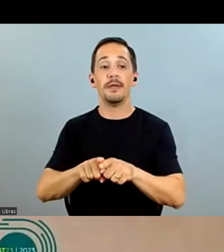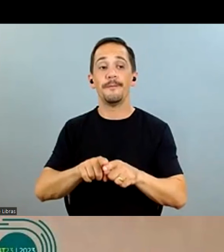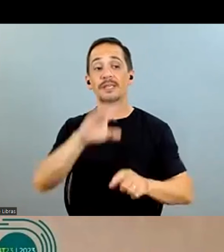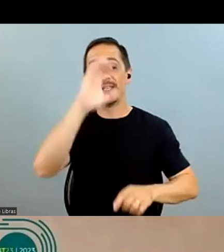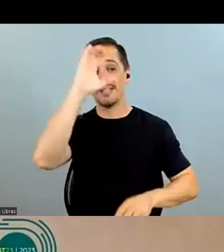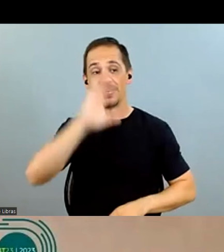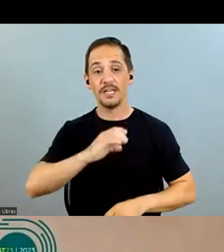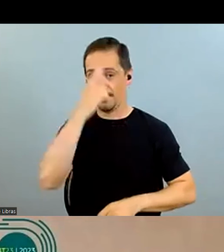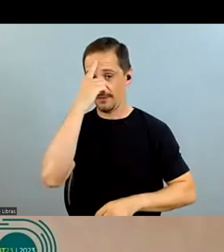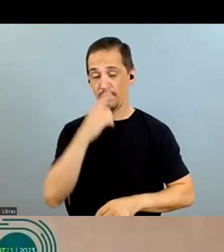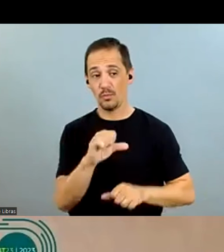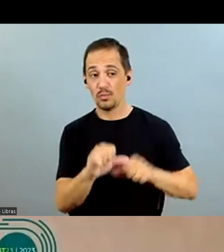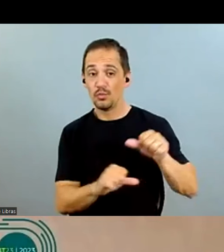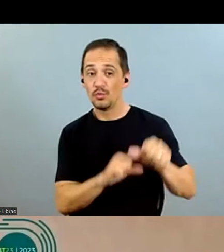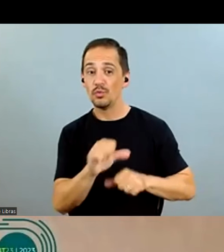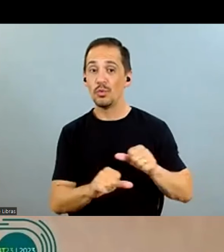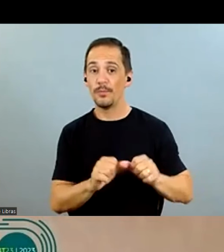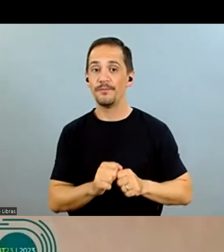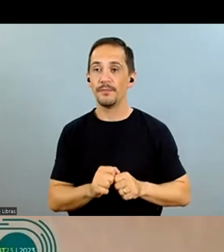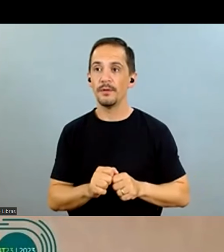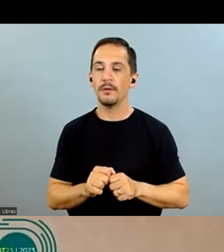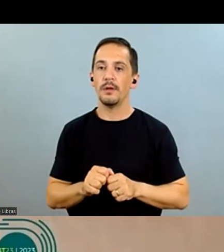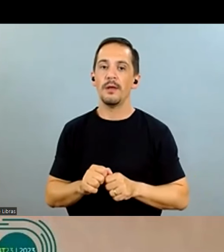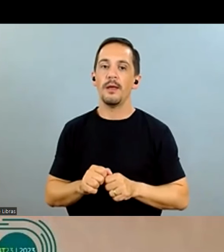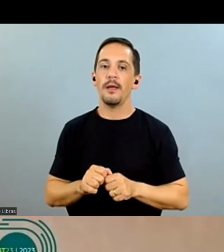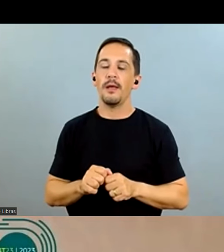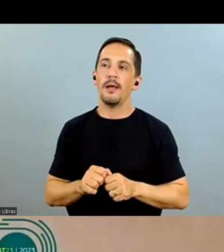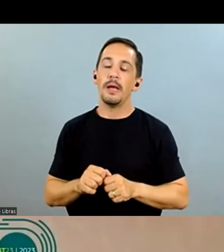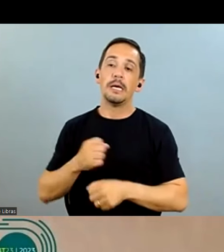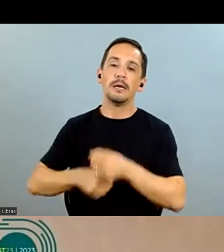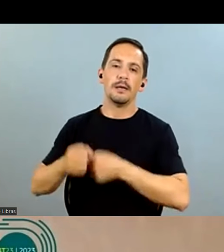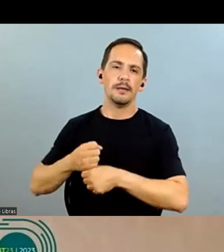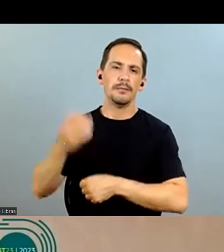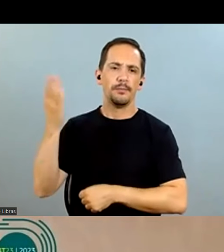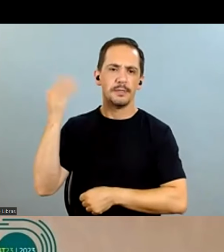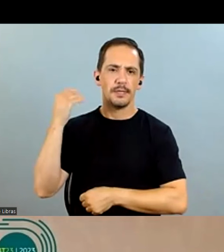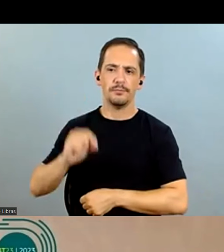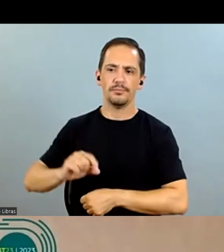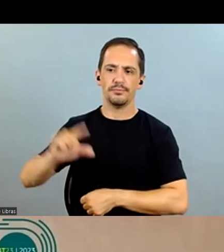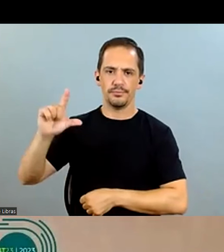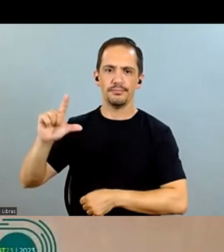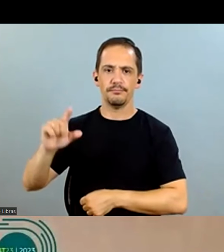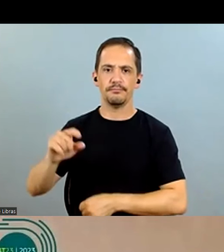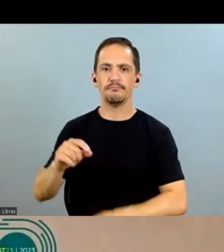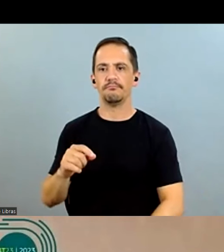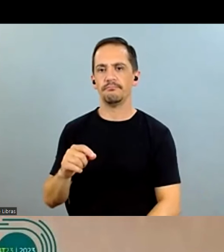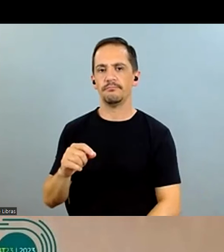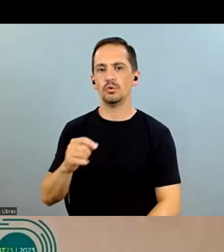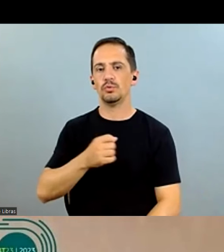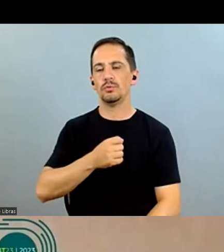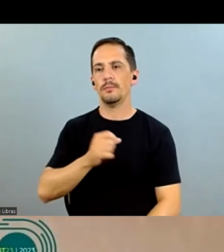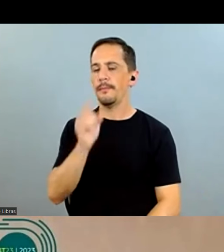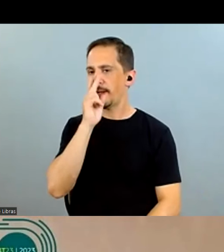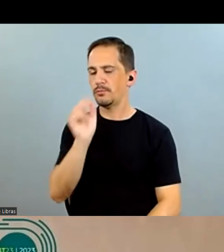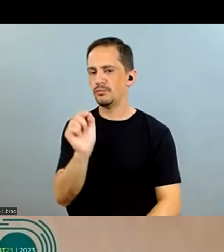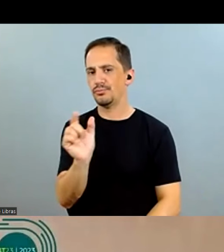o ritmo de crescimento mas já no ano passado nós tivemos crescimento novamente de dois dígitos no e-commerce Então essa é uma tendência eh